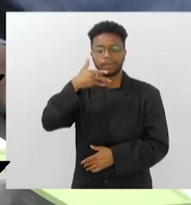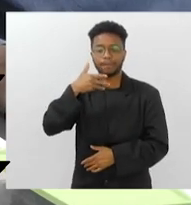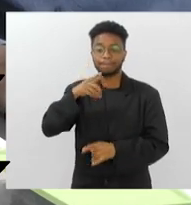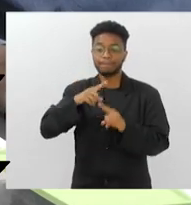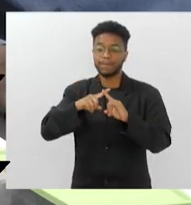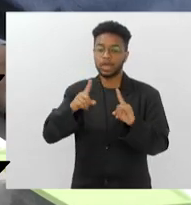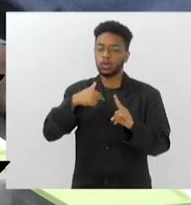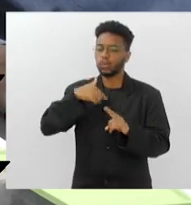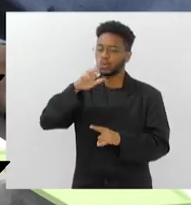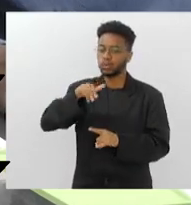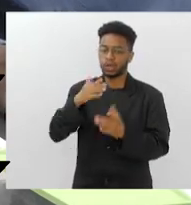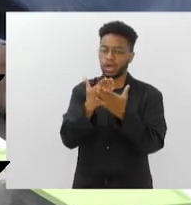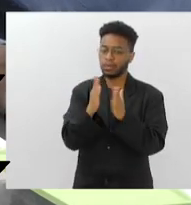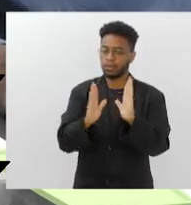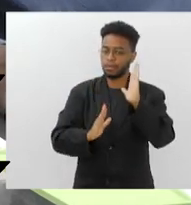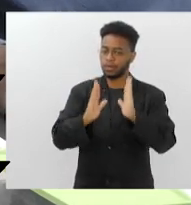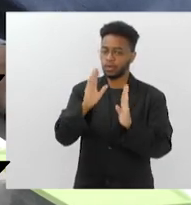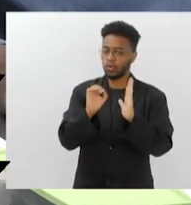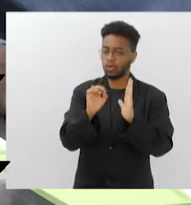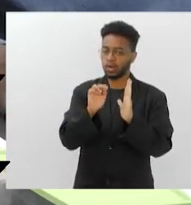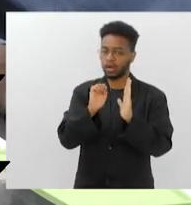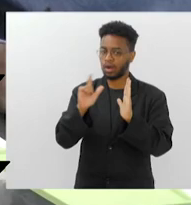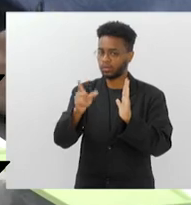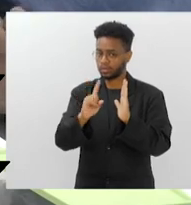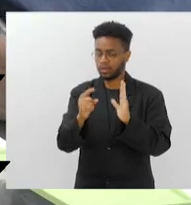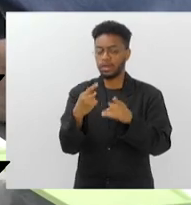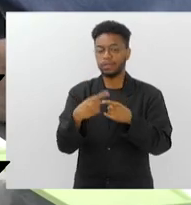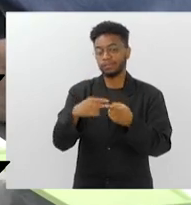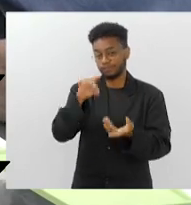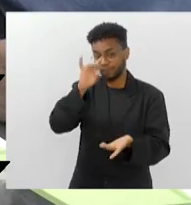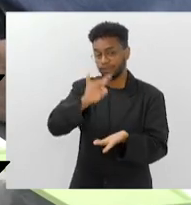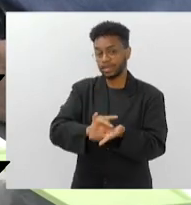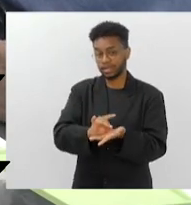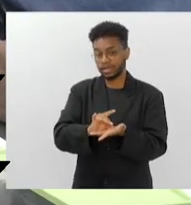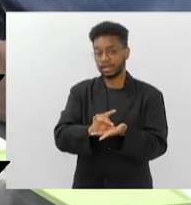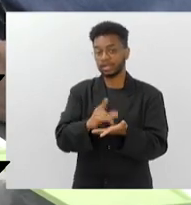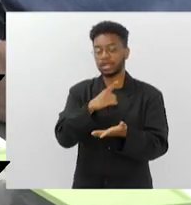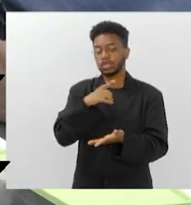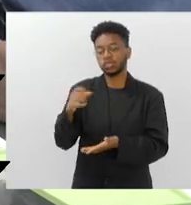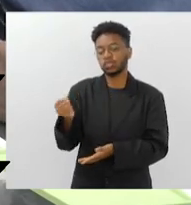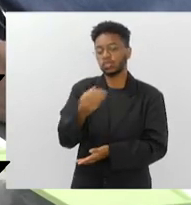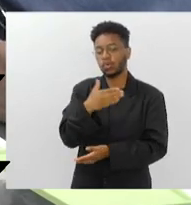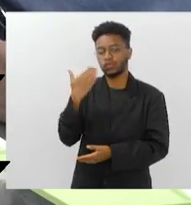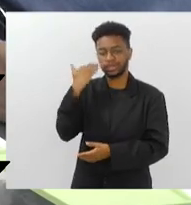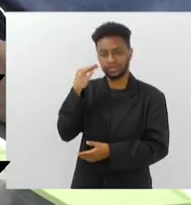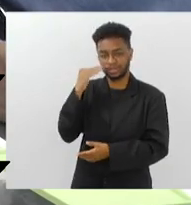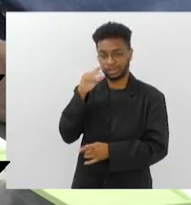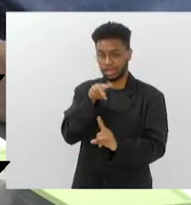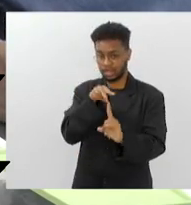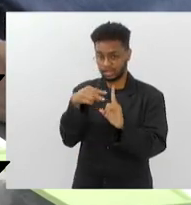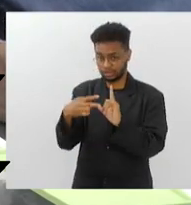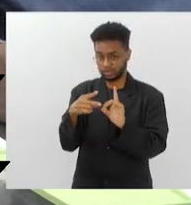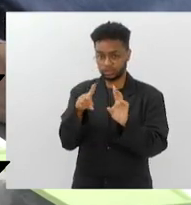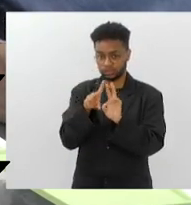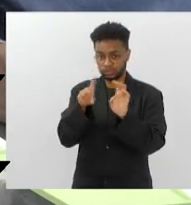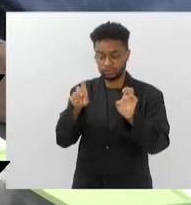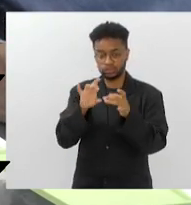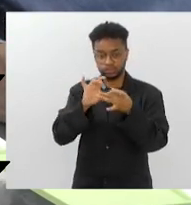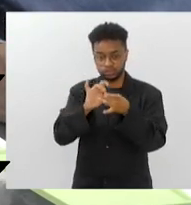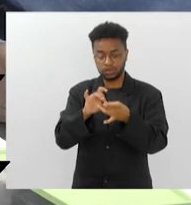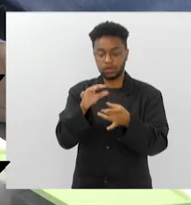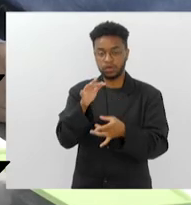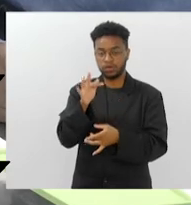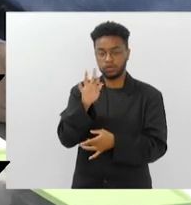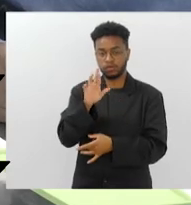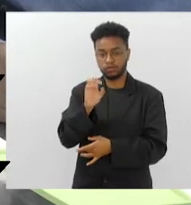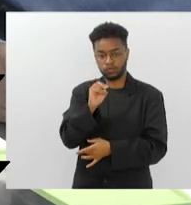saí da fase oral essa que é a verdadeira verdade porque há uma nova interpretação freudiana que diz que a gente